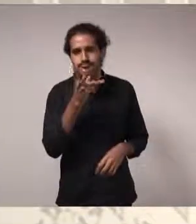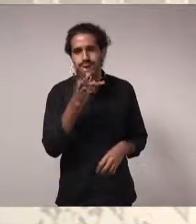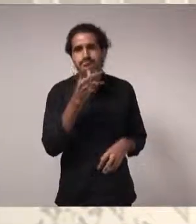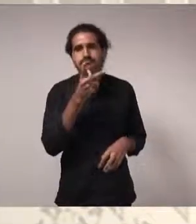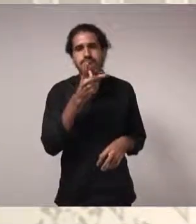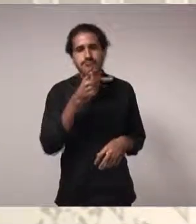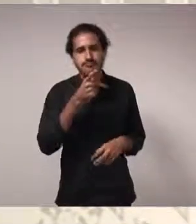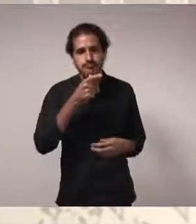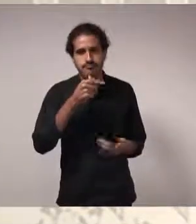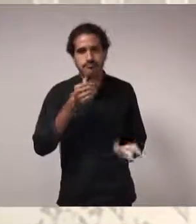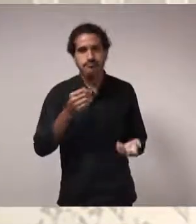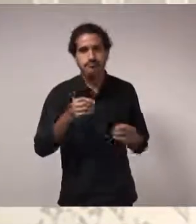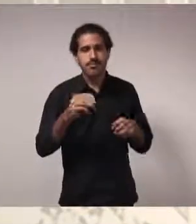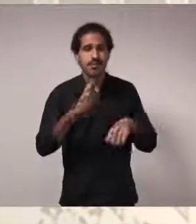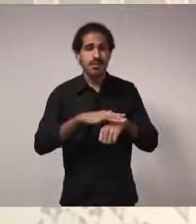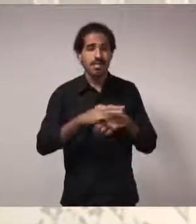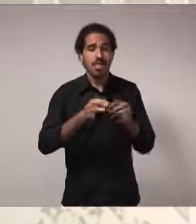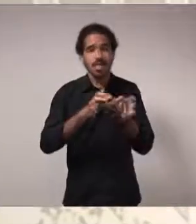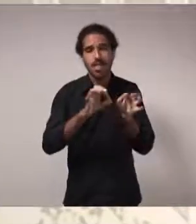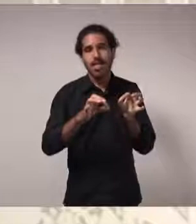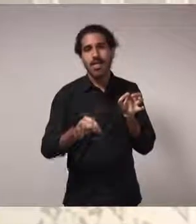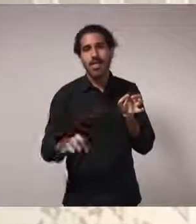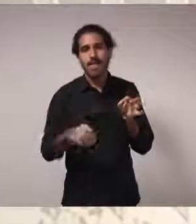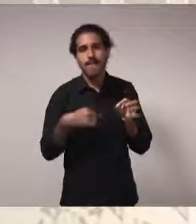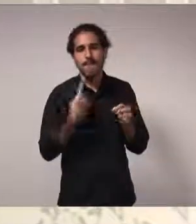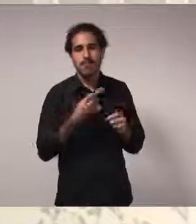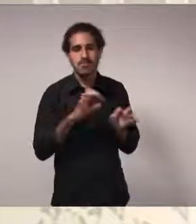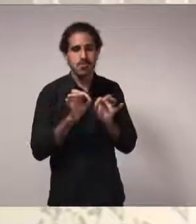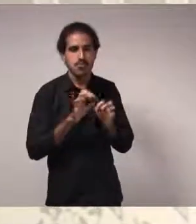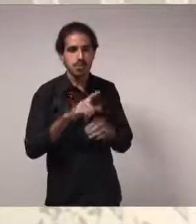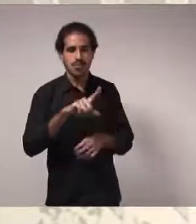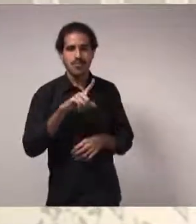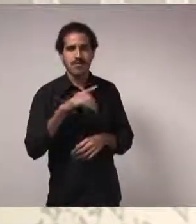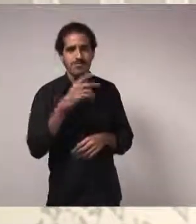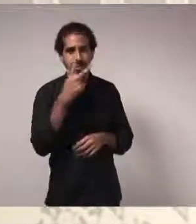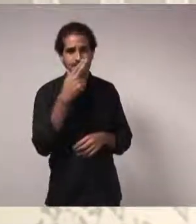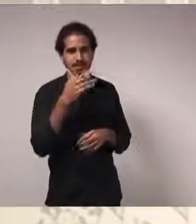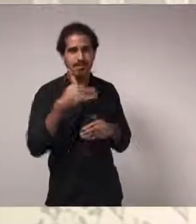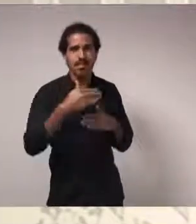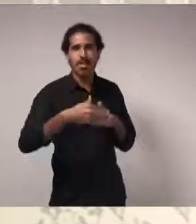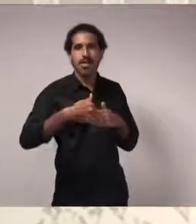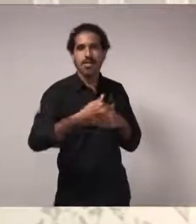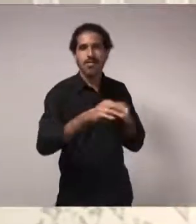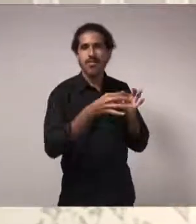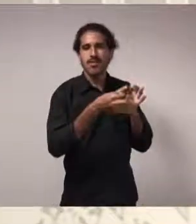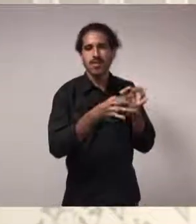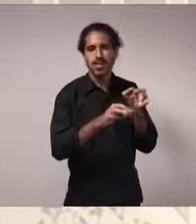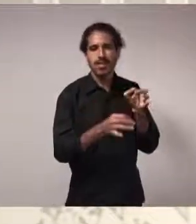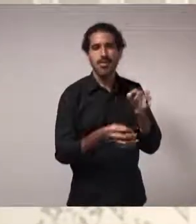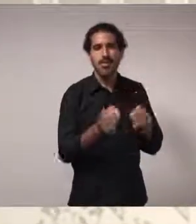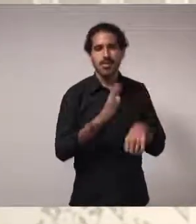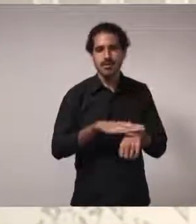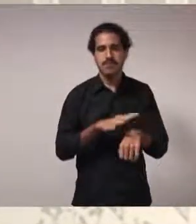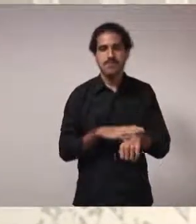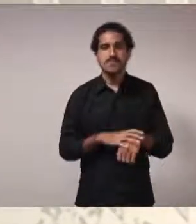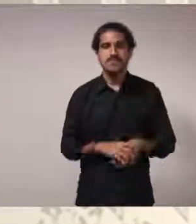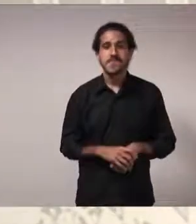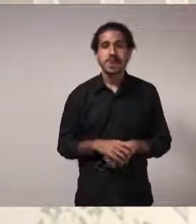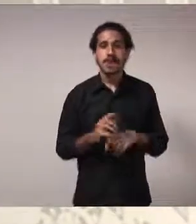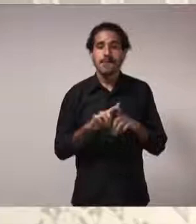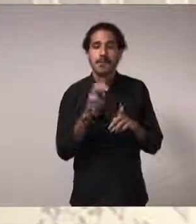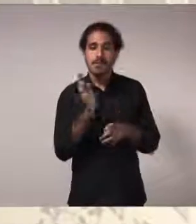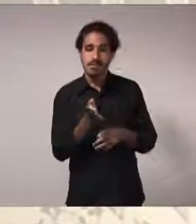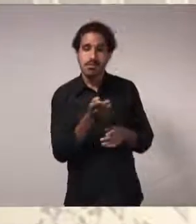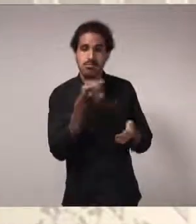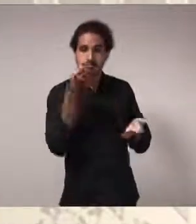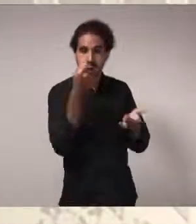muito maior do que planejado inicialmente, né? Mas o fato de já ter adquirido as máquinas